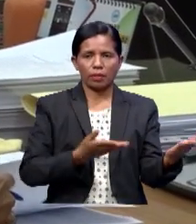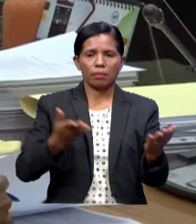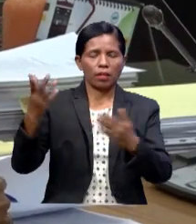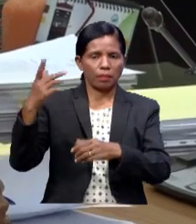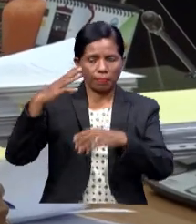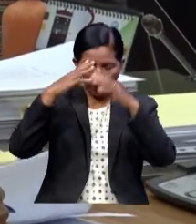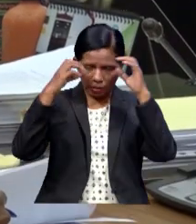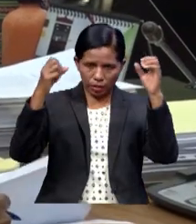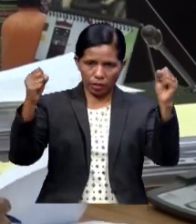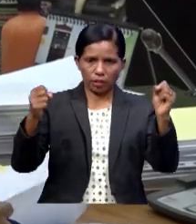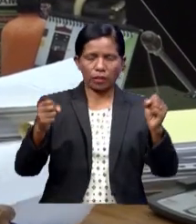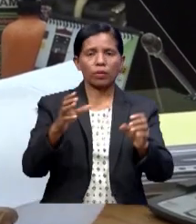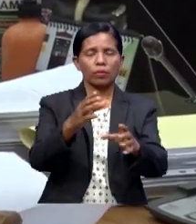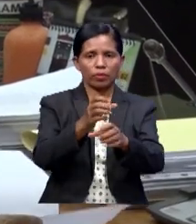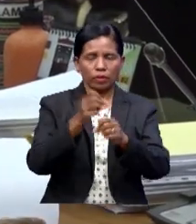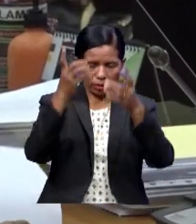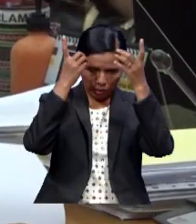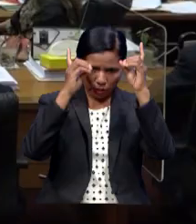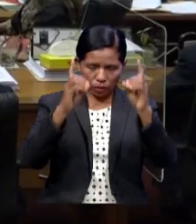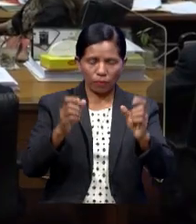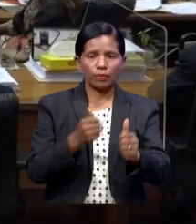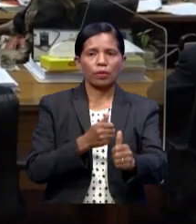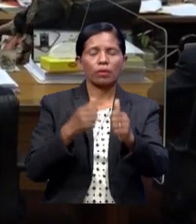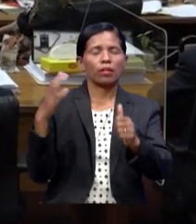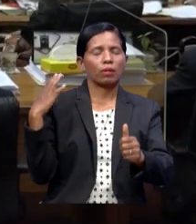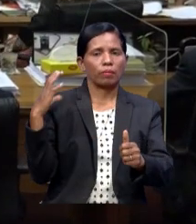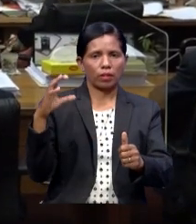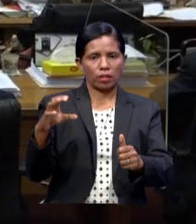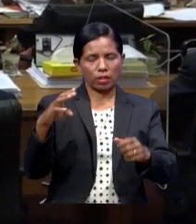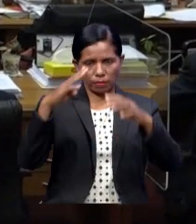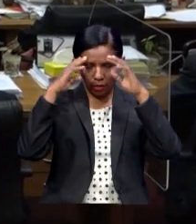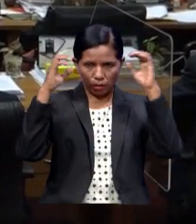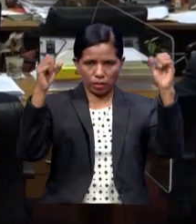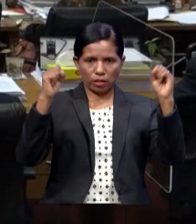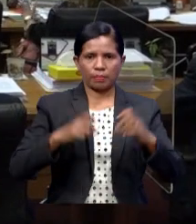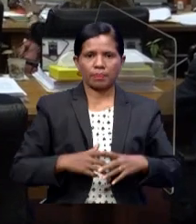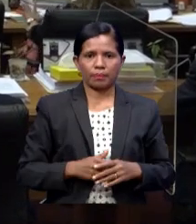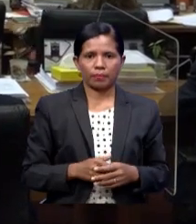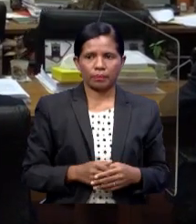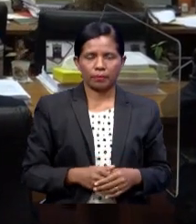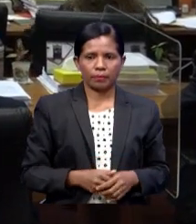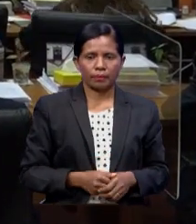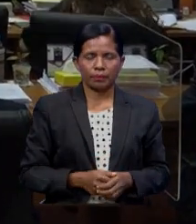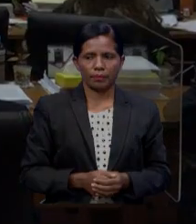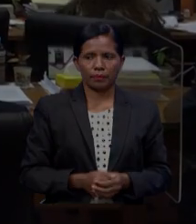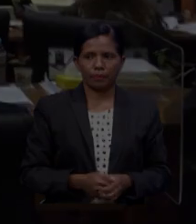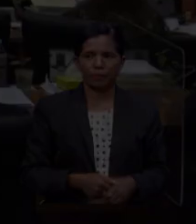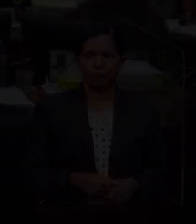da República o de voto decisão ter competência se festar união. Adereto Ximenes, Zembro Santos, Gemen.